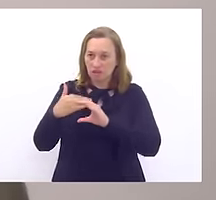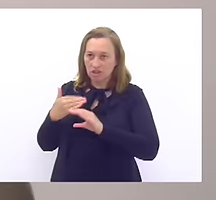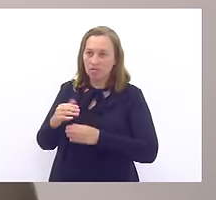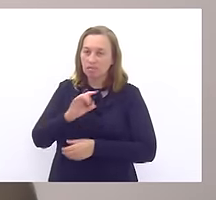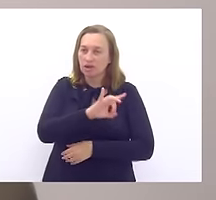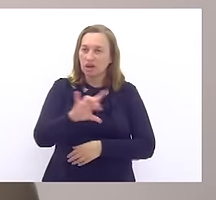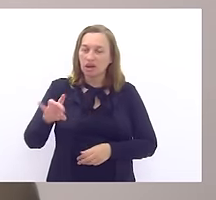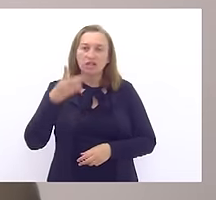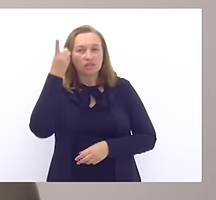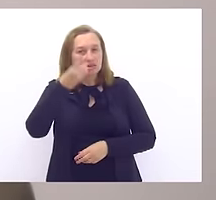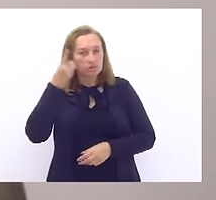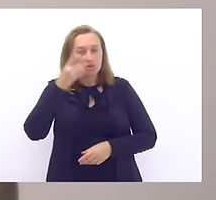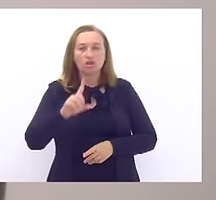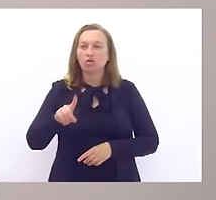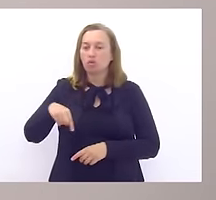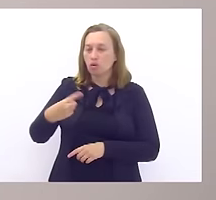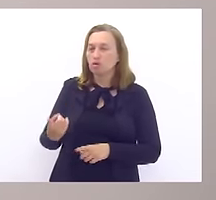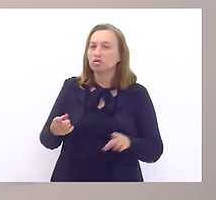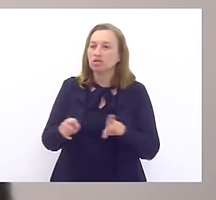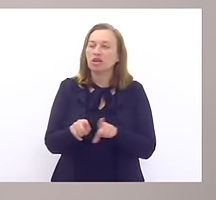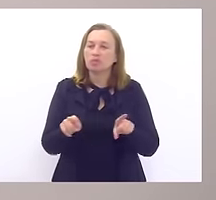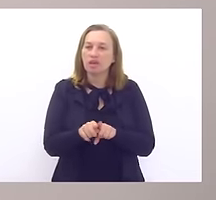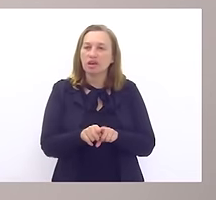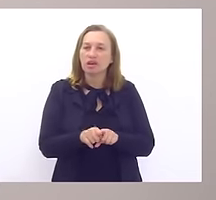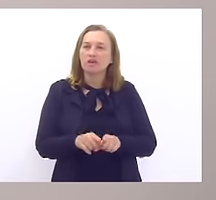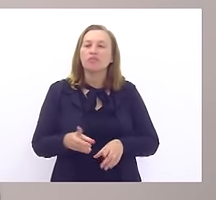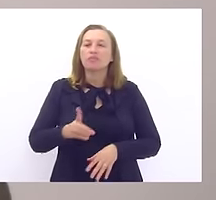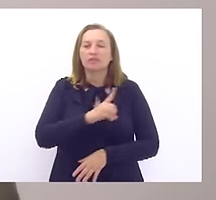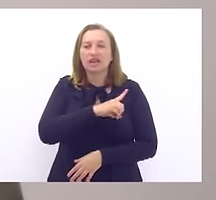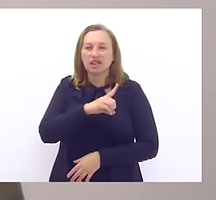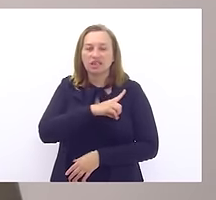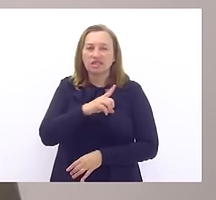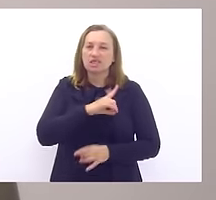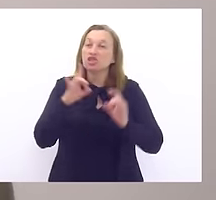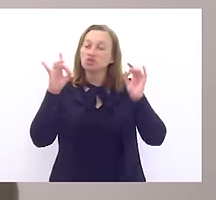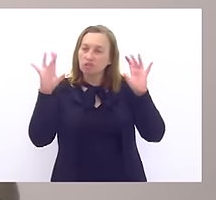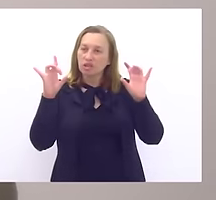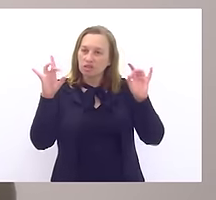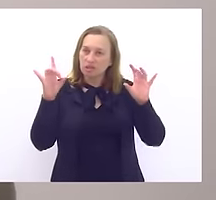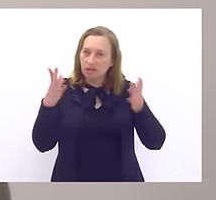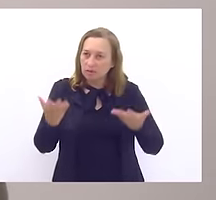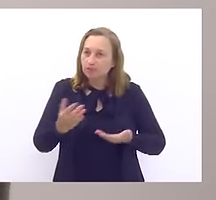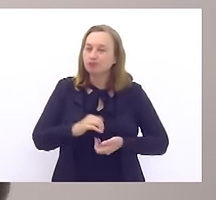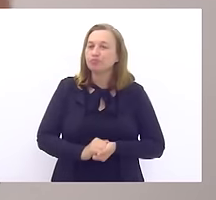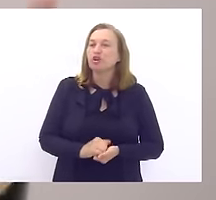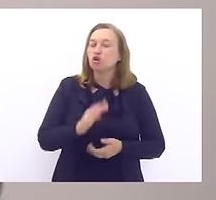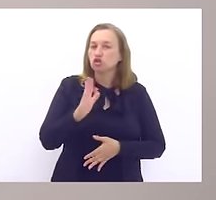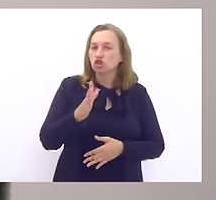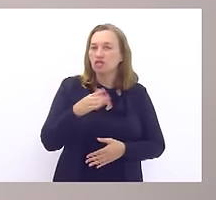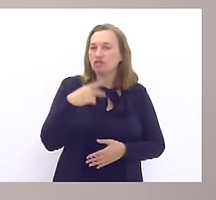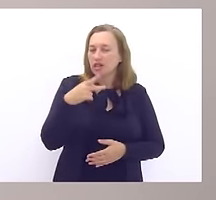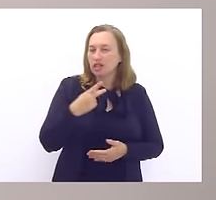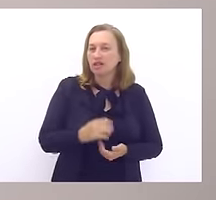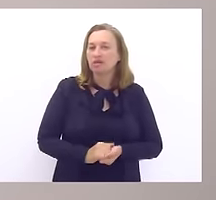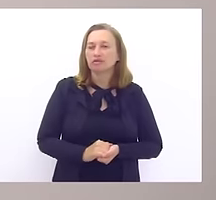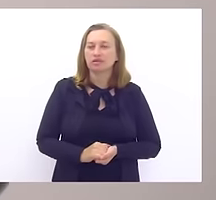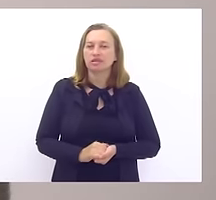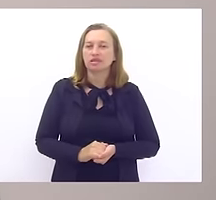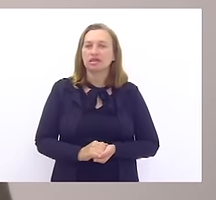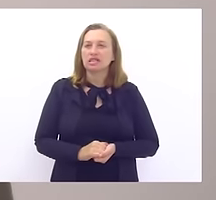como se trata de um audiência pública trazer até a delegacia especializada que eu até cogitei que se caso